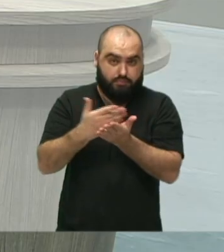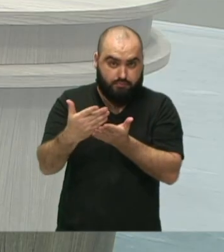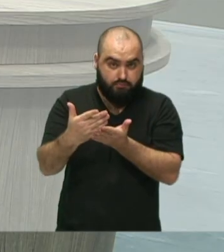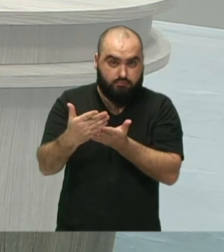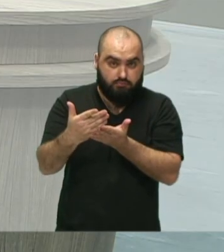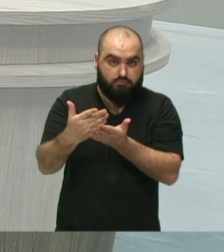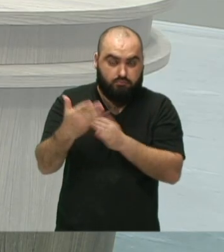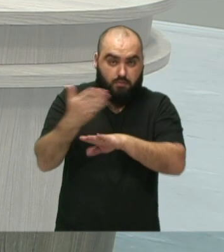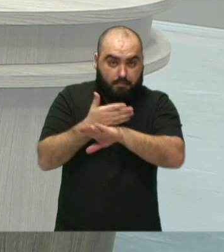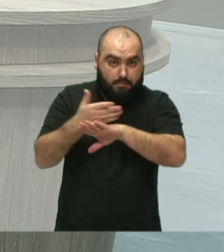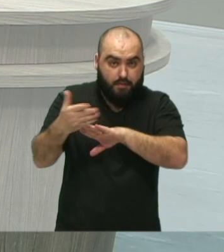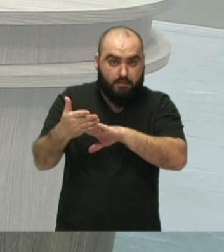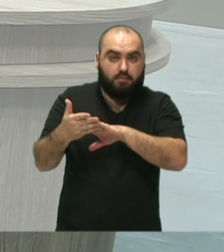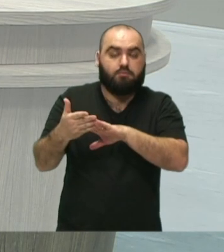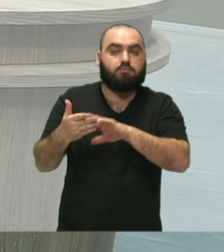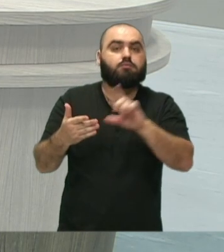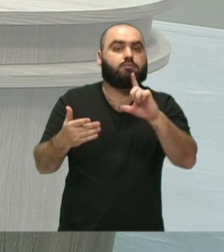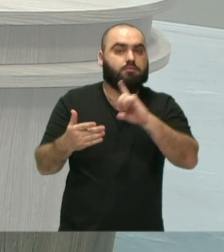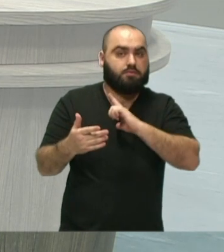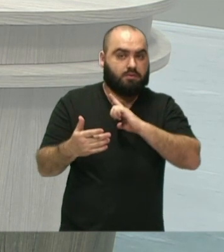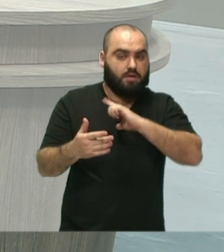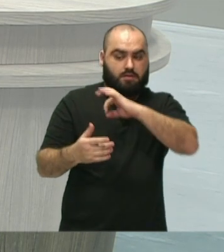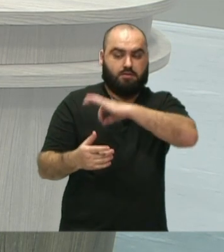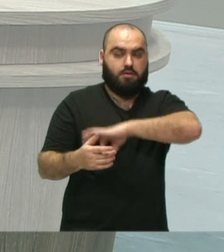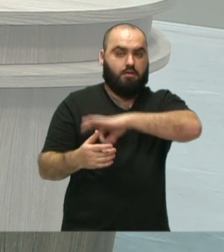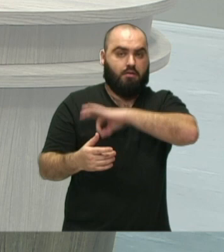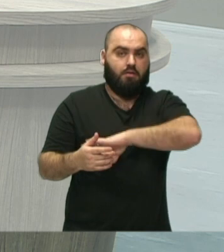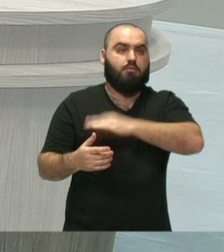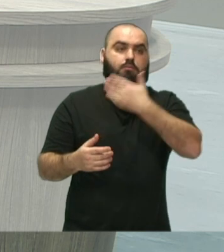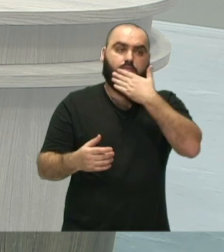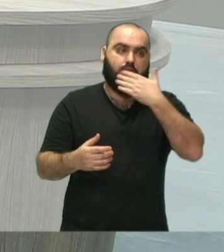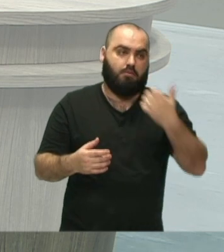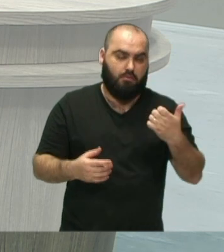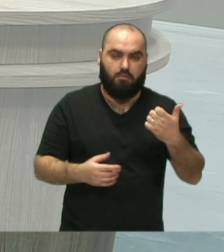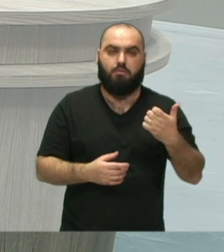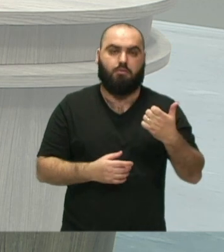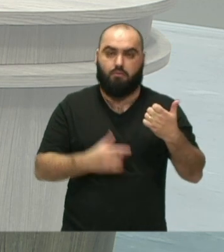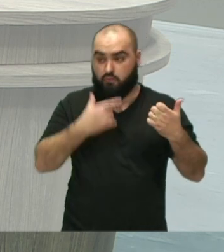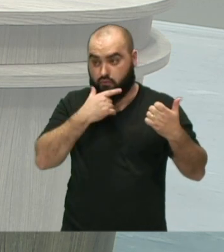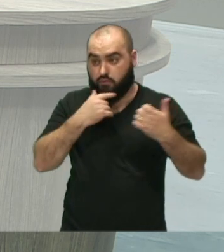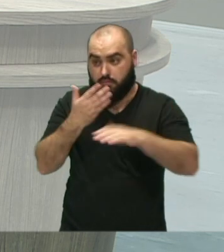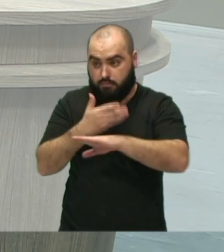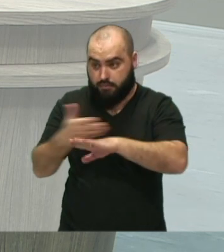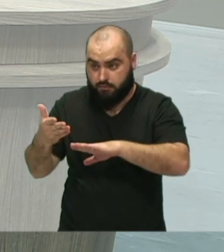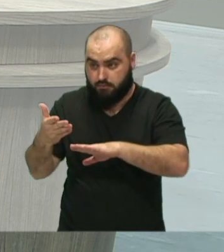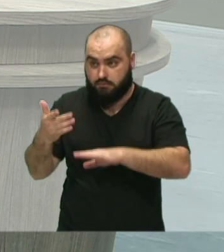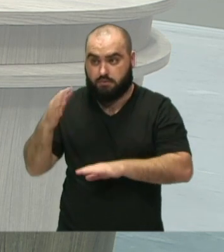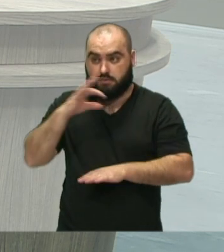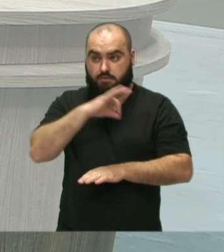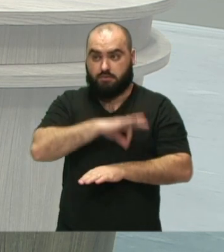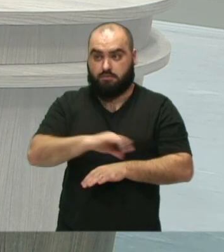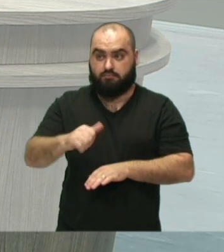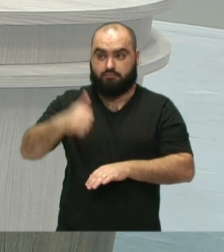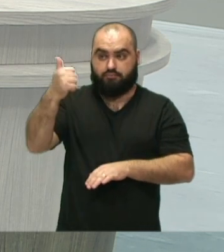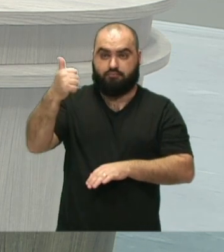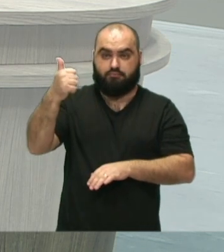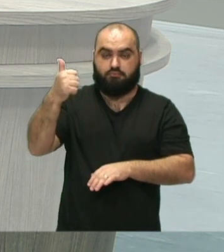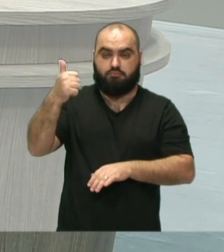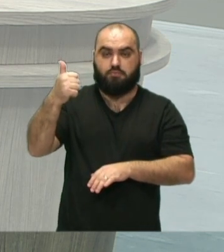recebe mais do que uma mulher branca, que recebe mais do que um homem negro, que recebe mais do que uma mulher negra. Então,